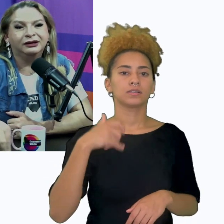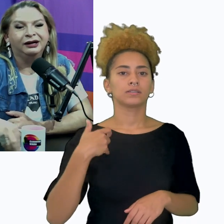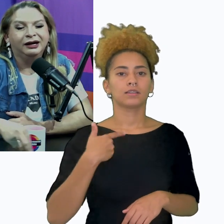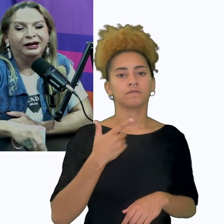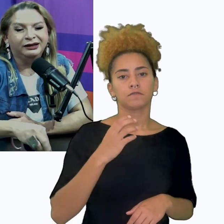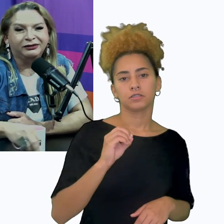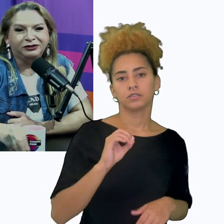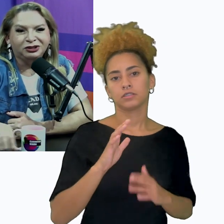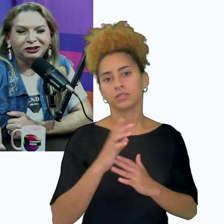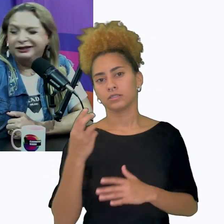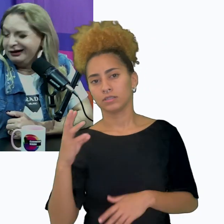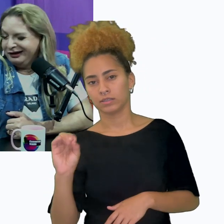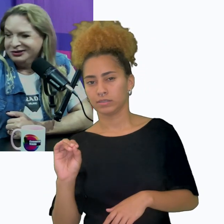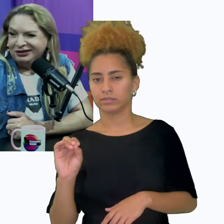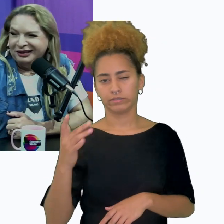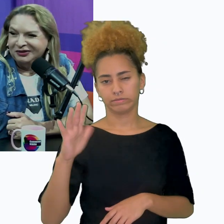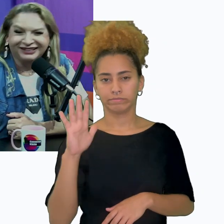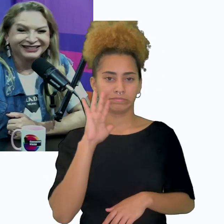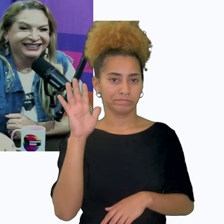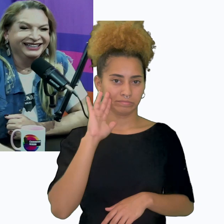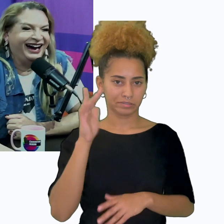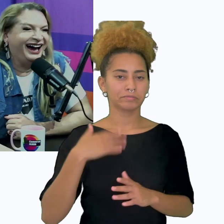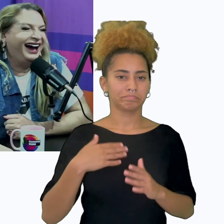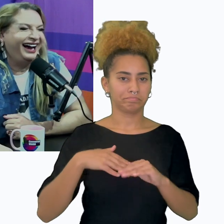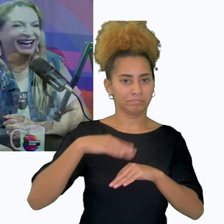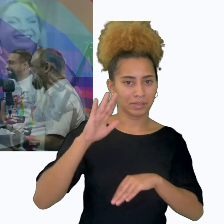loira, entre 20 e 30 anos, olha, a louca.